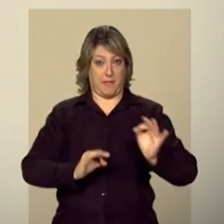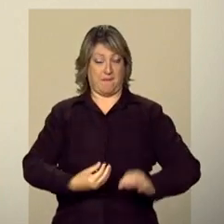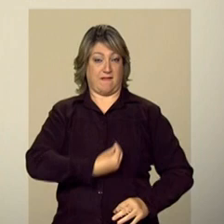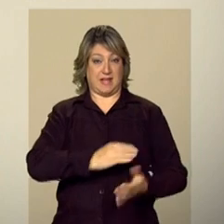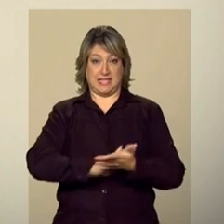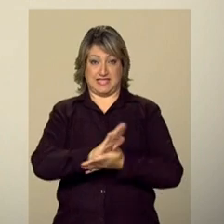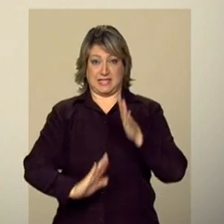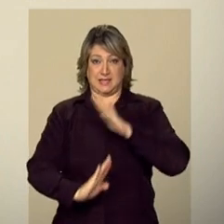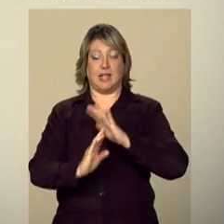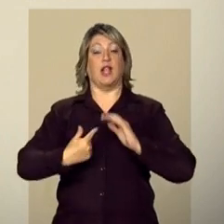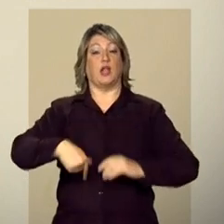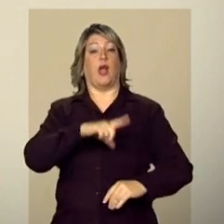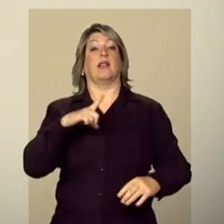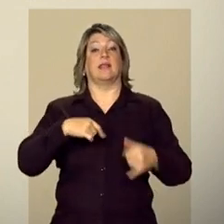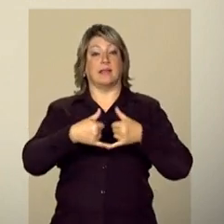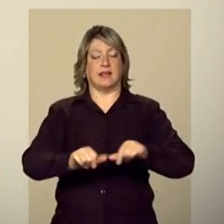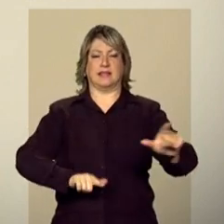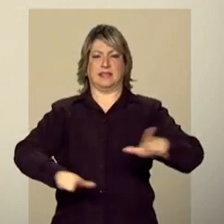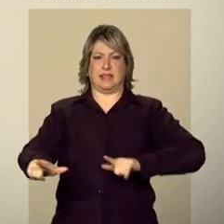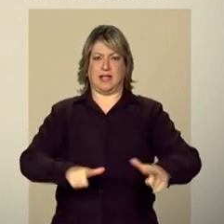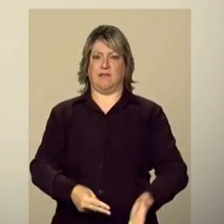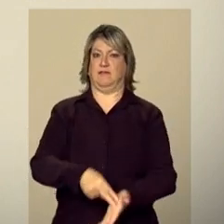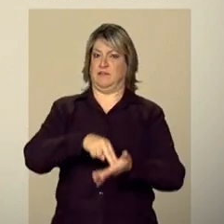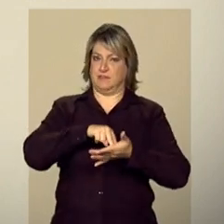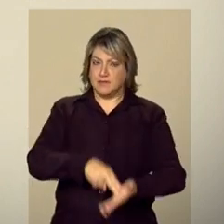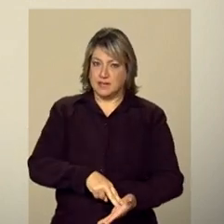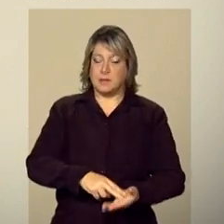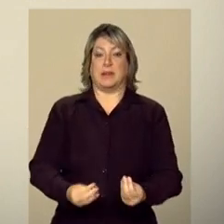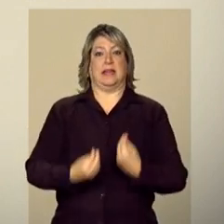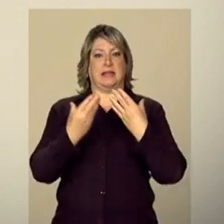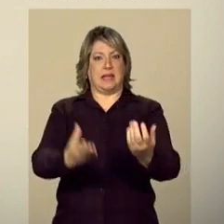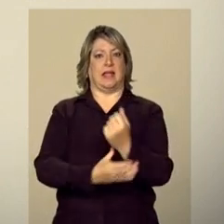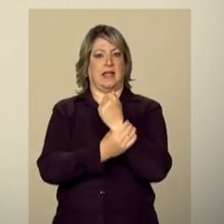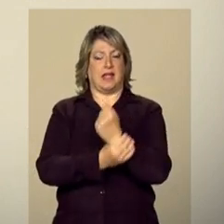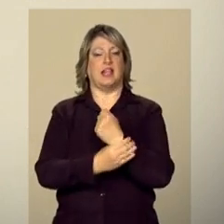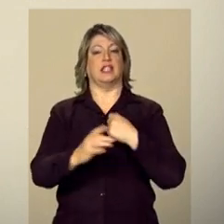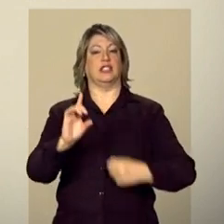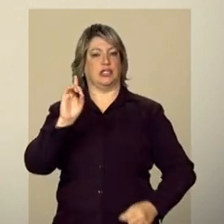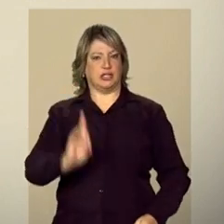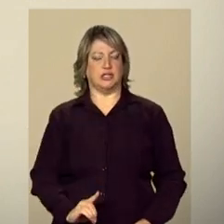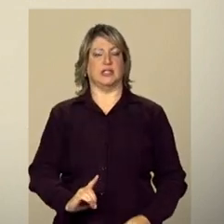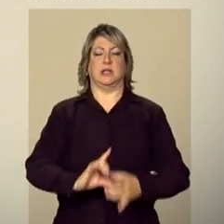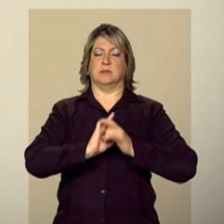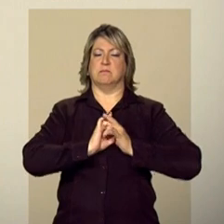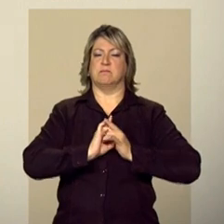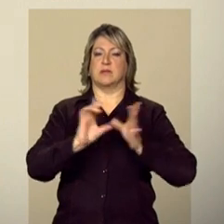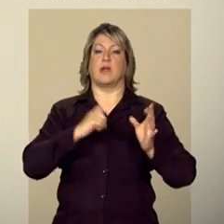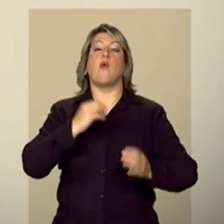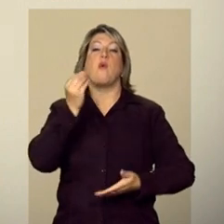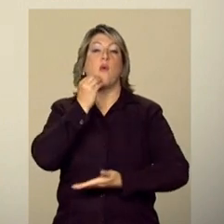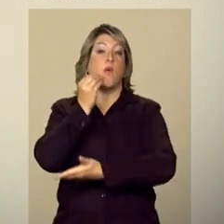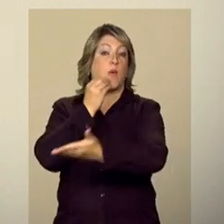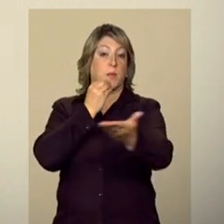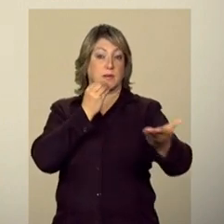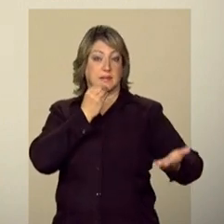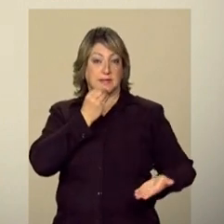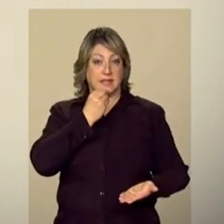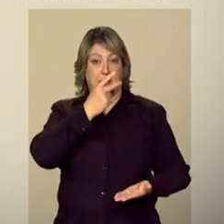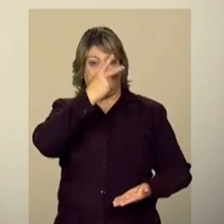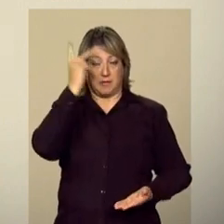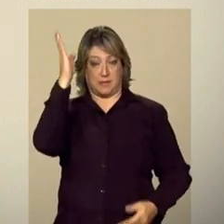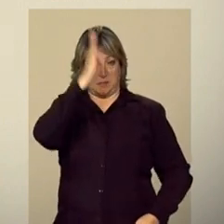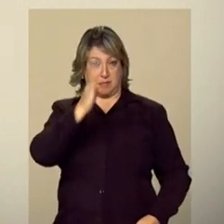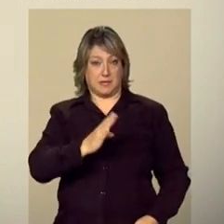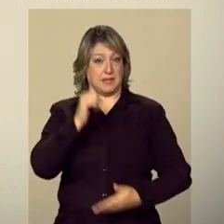sem limite nós estamos trabalhando firme para garantir direitos autonomia e oportunidades para os